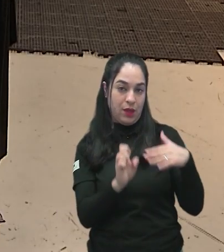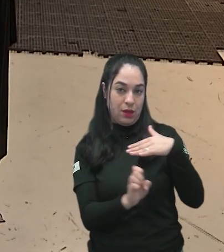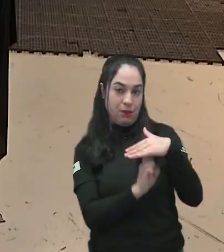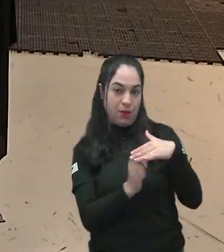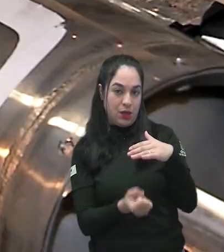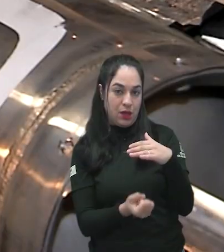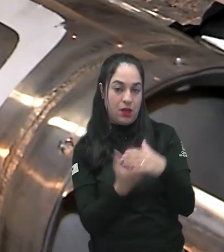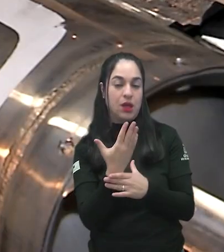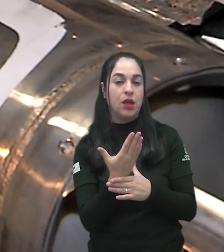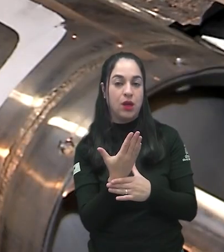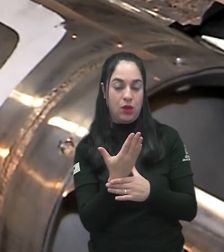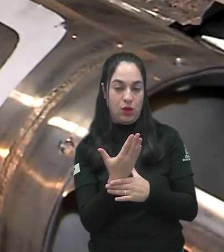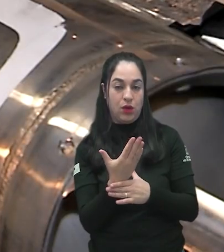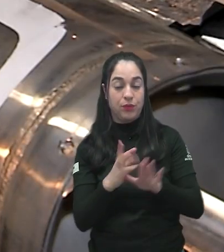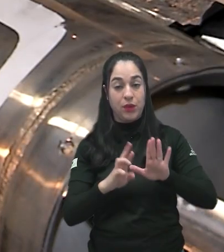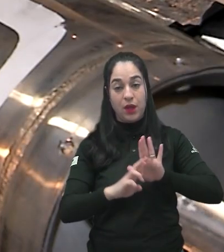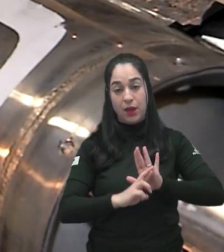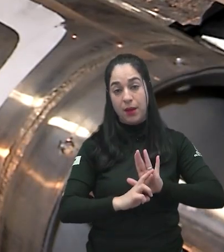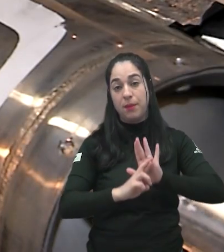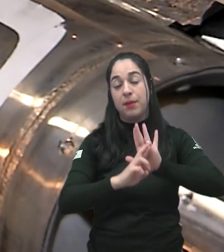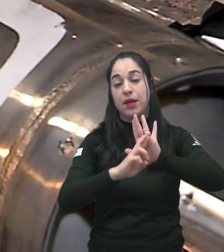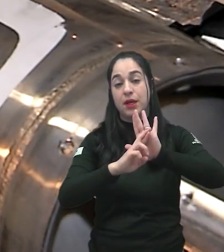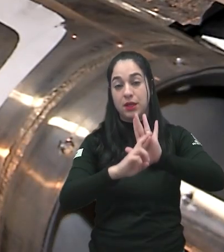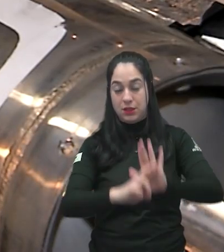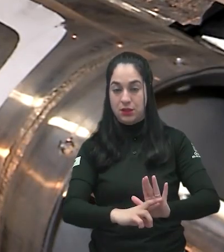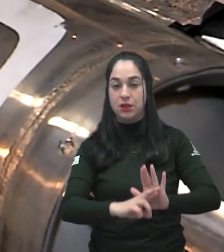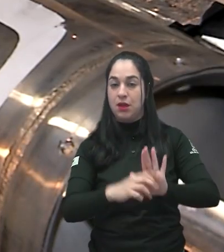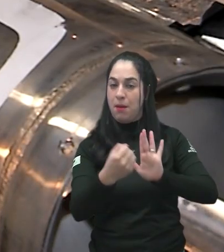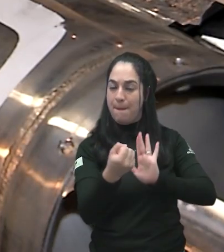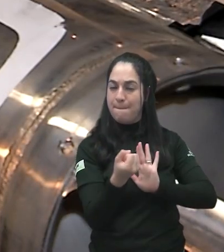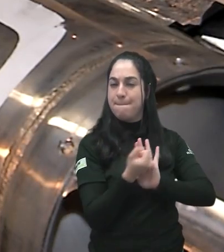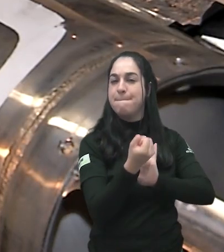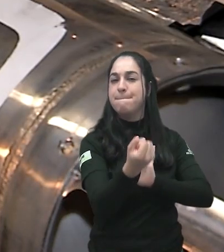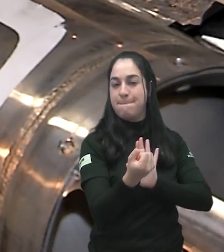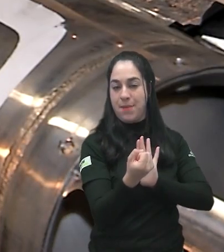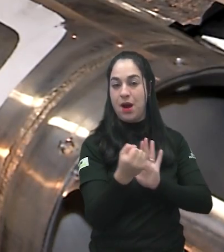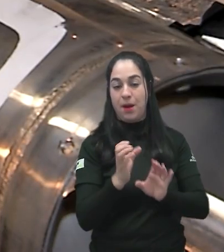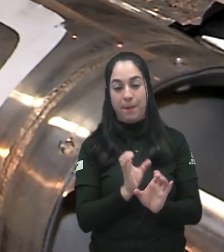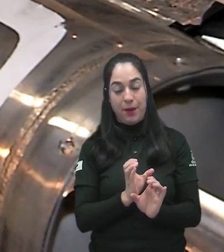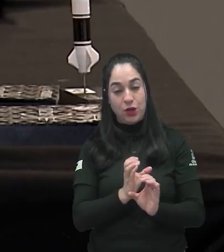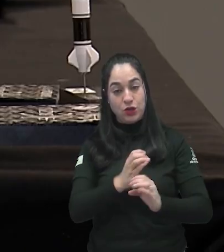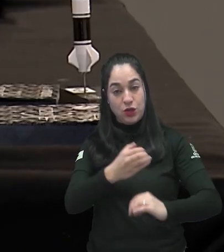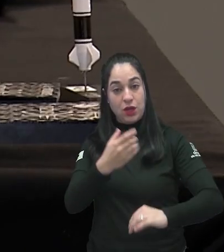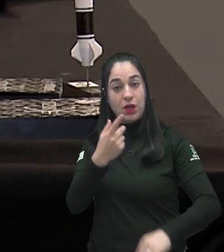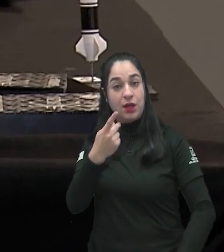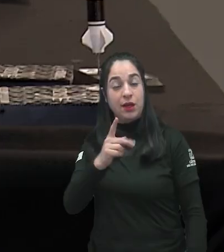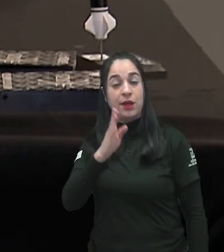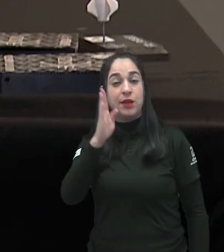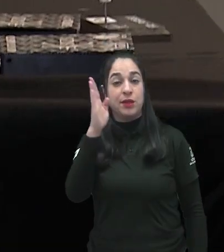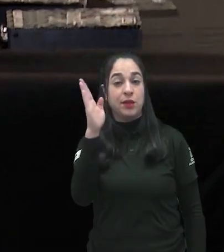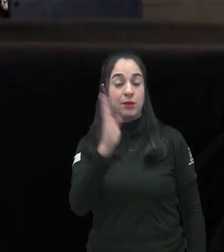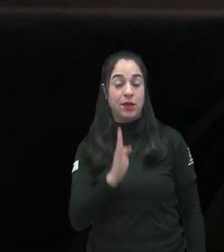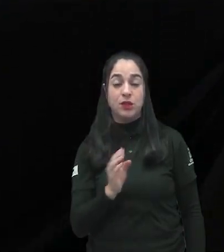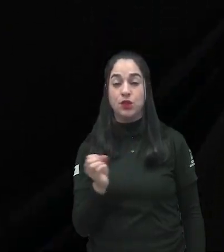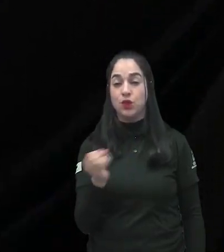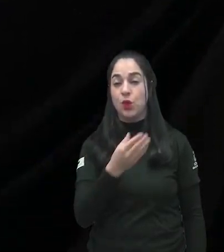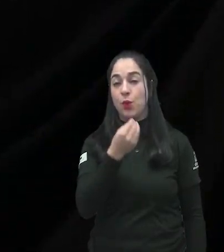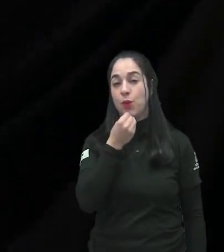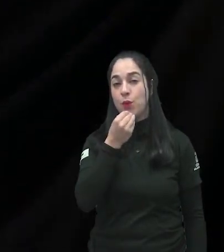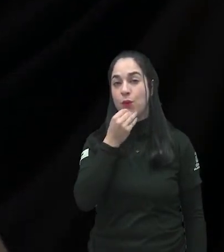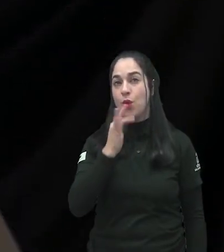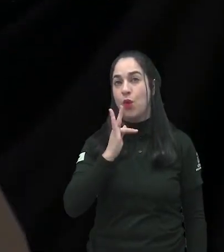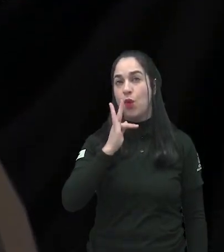esta empresa. O FTL Perseu representa um marco para a engenharia aeroespacial do país e abre um novo leque